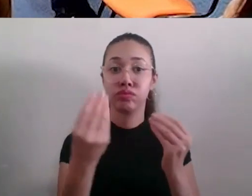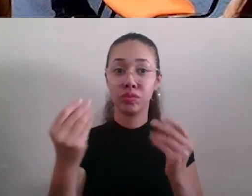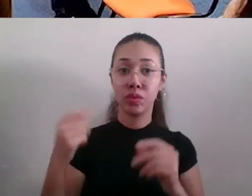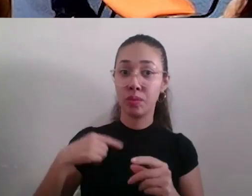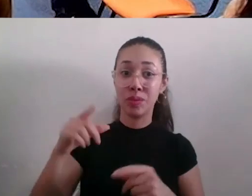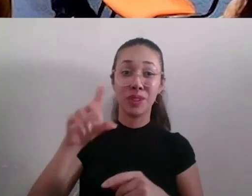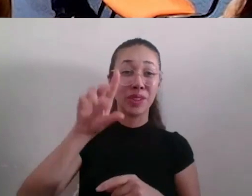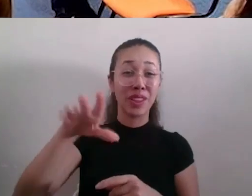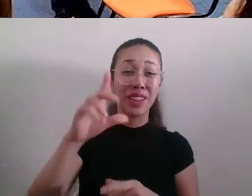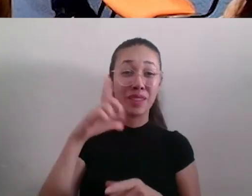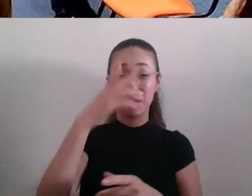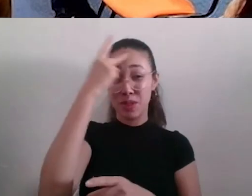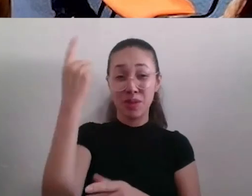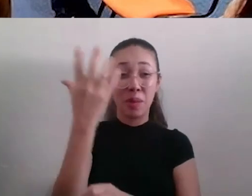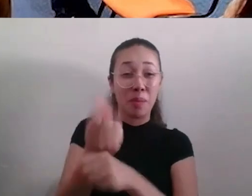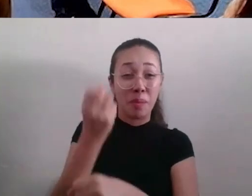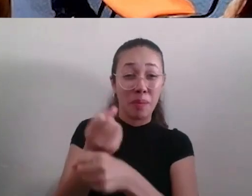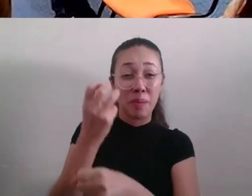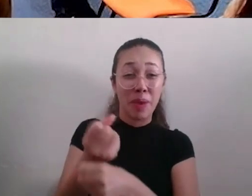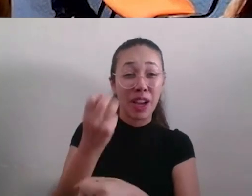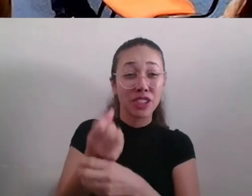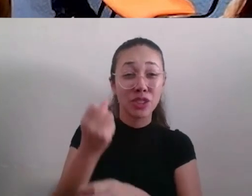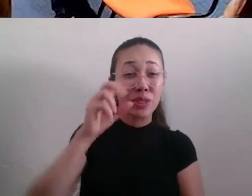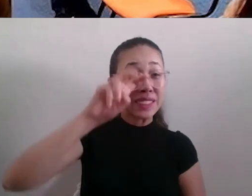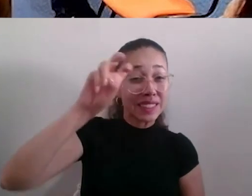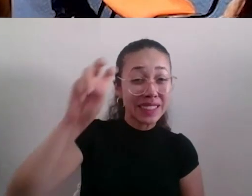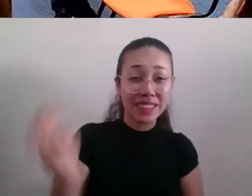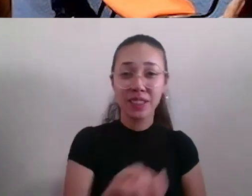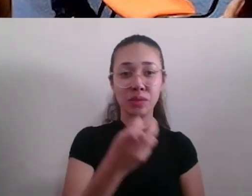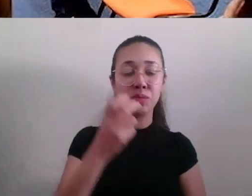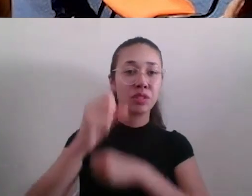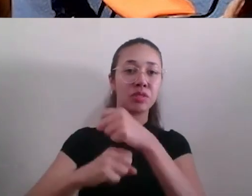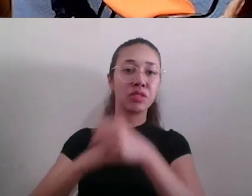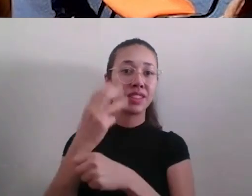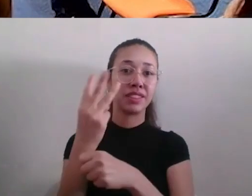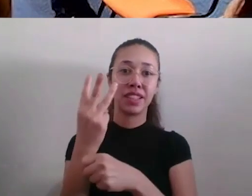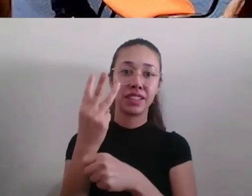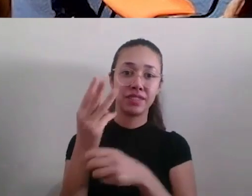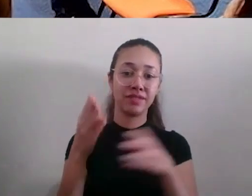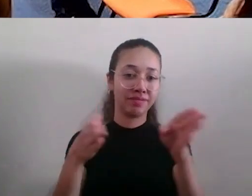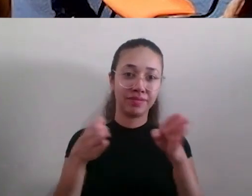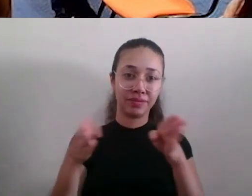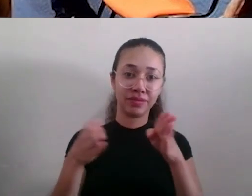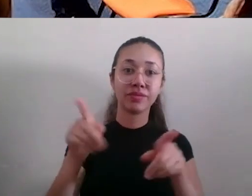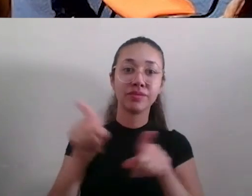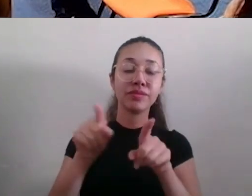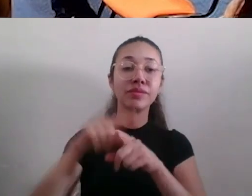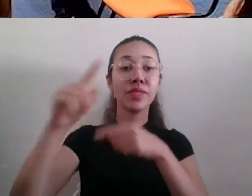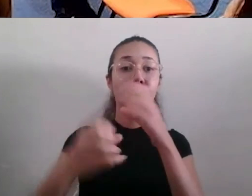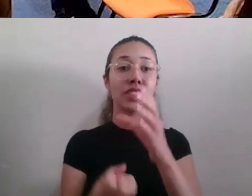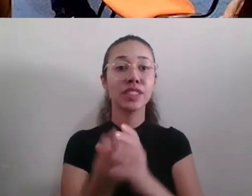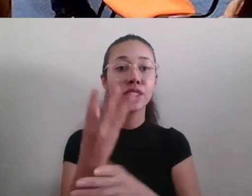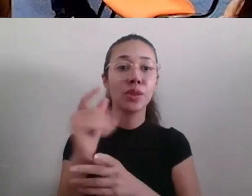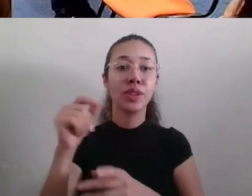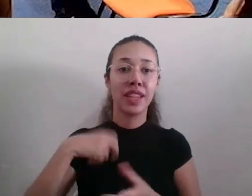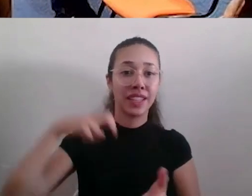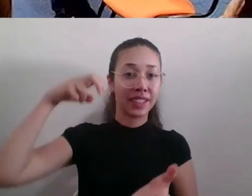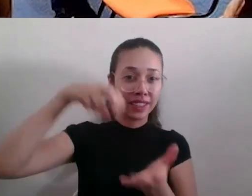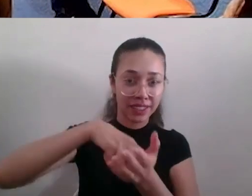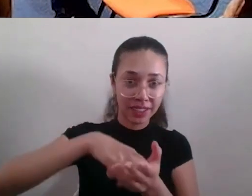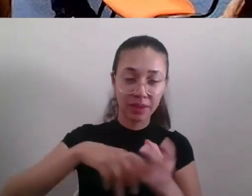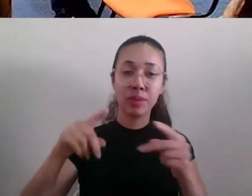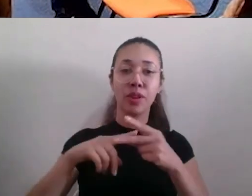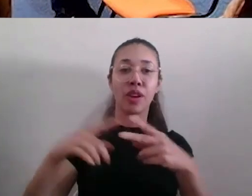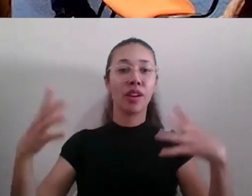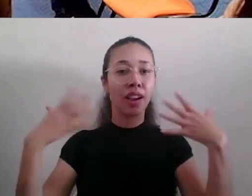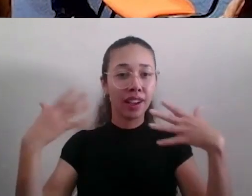anos. Em 2002, foram produzidos outros 3 projetos originais: Crime e Castigo, Tempo Quente e Rádio